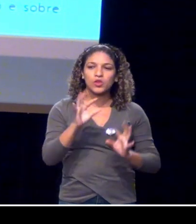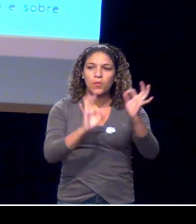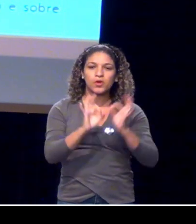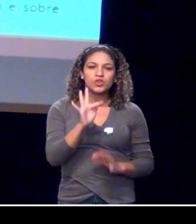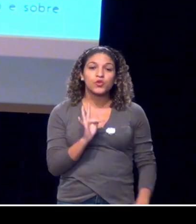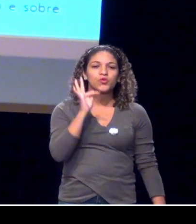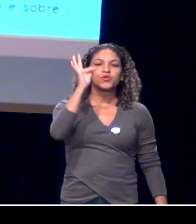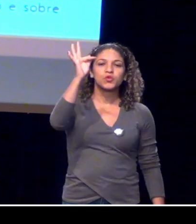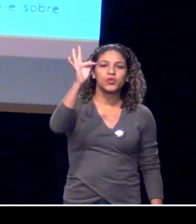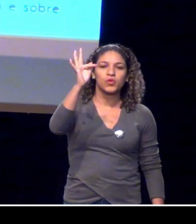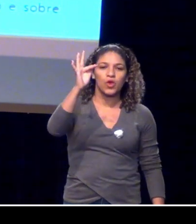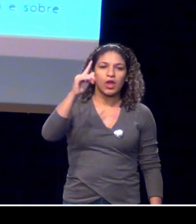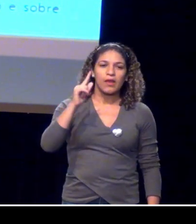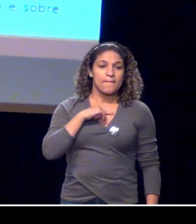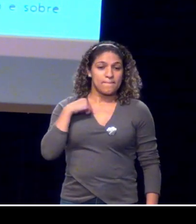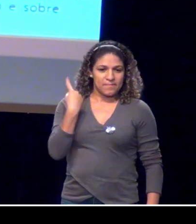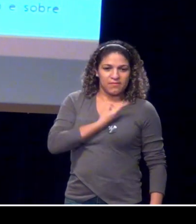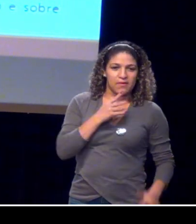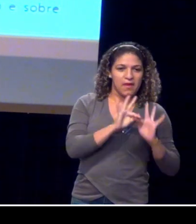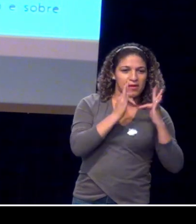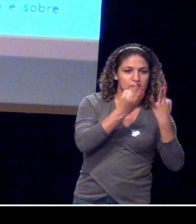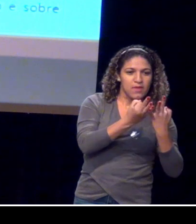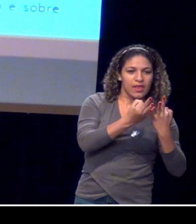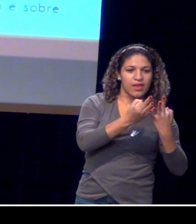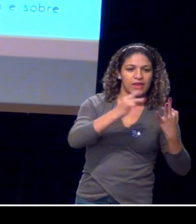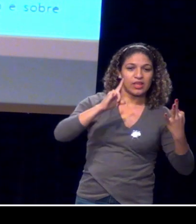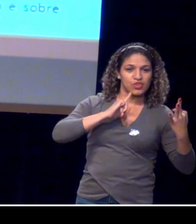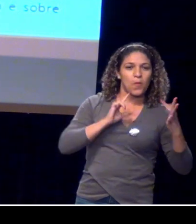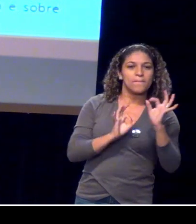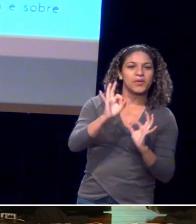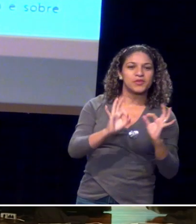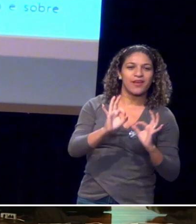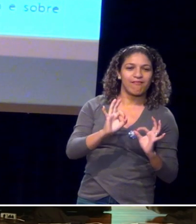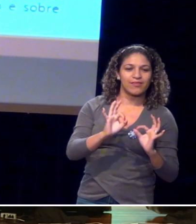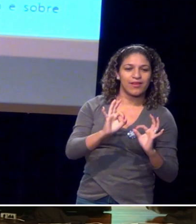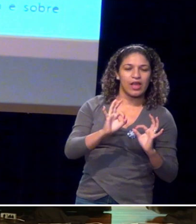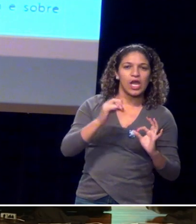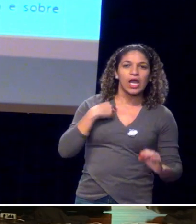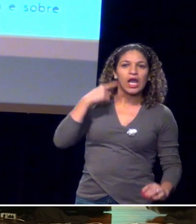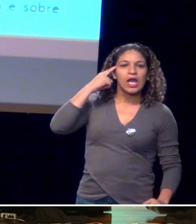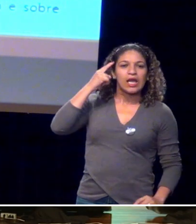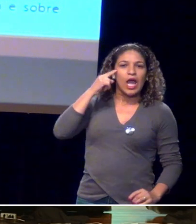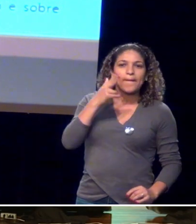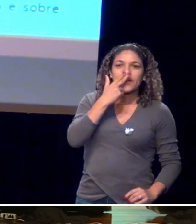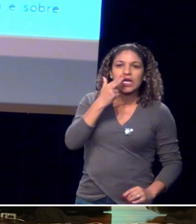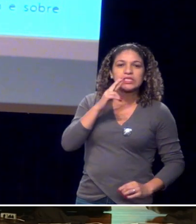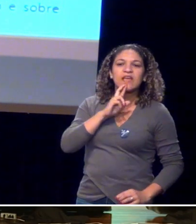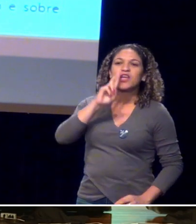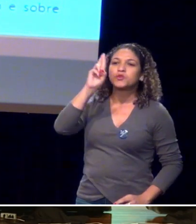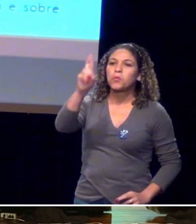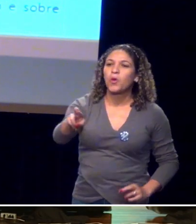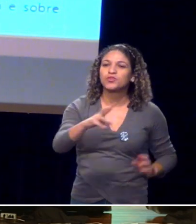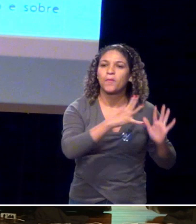dos outros. Meus pais tinham um projeto para mim, e eu começo a responder a este